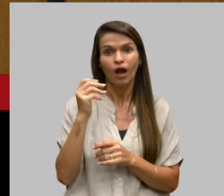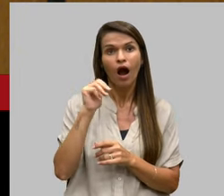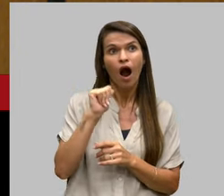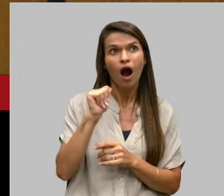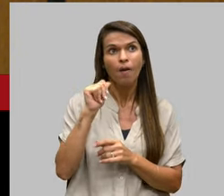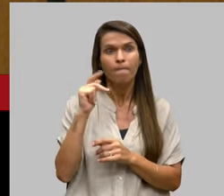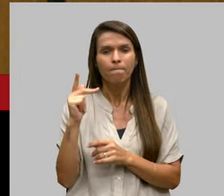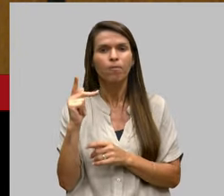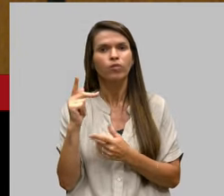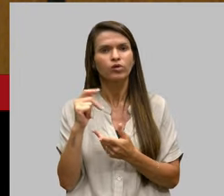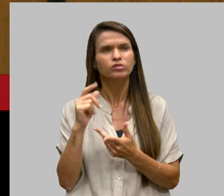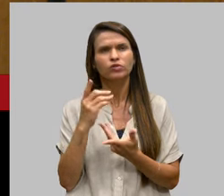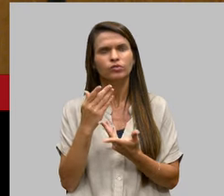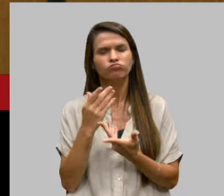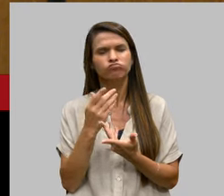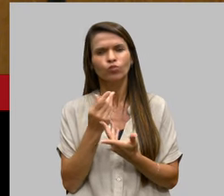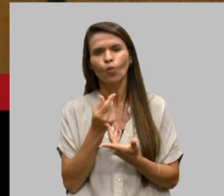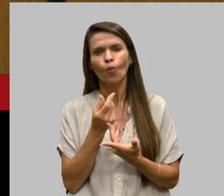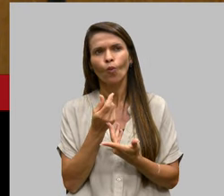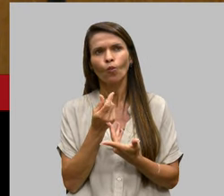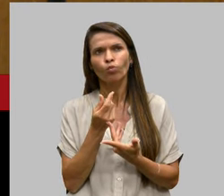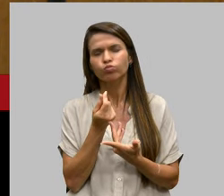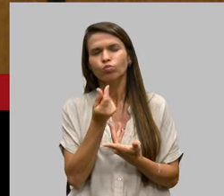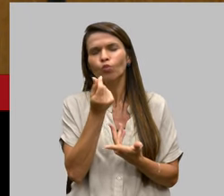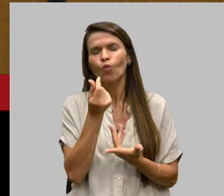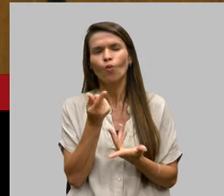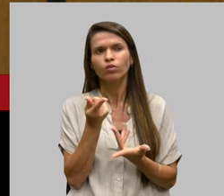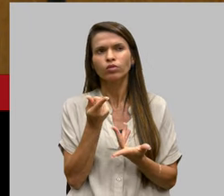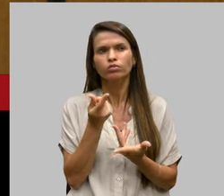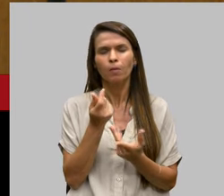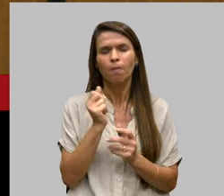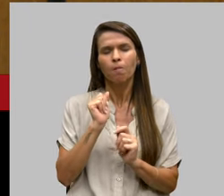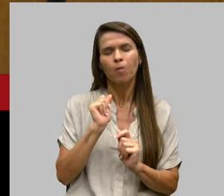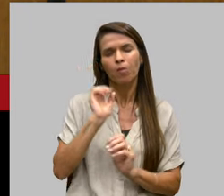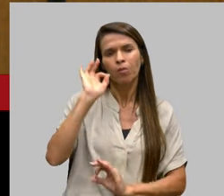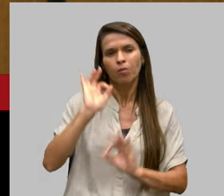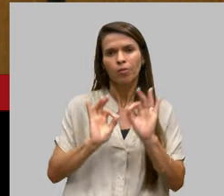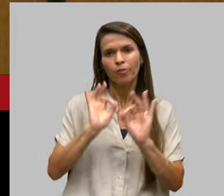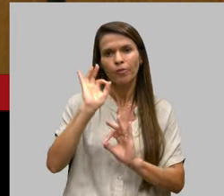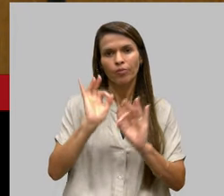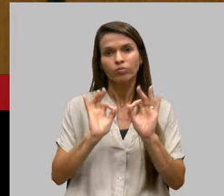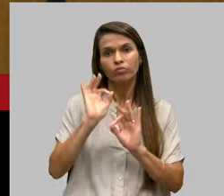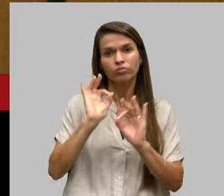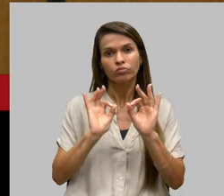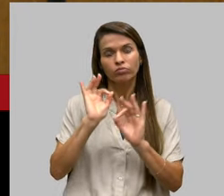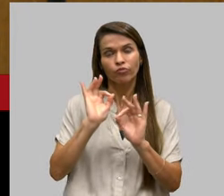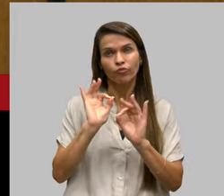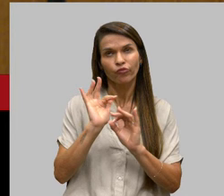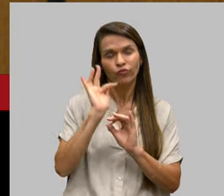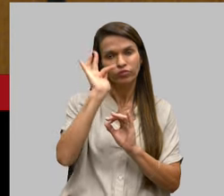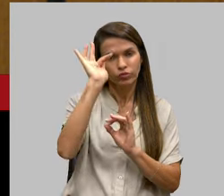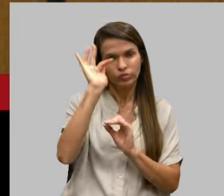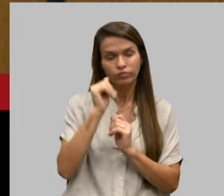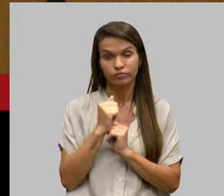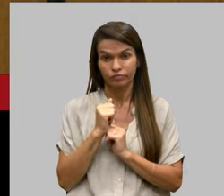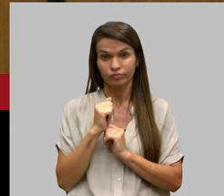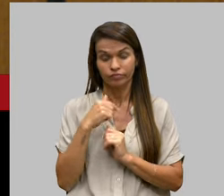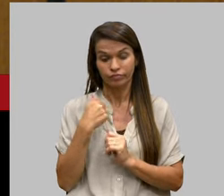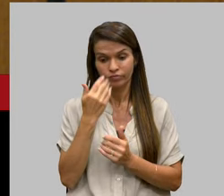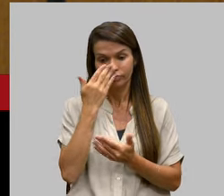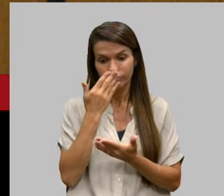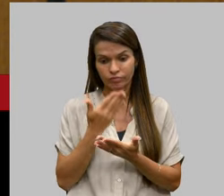receberia para que ele possa eh planejar a sua vida no futuro né Nós acreditamos que